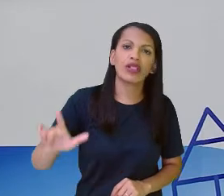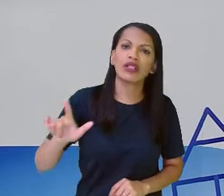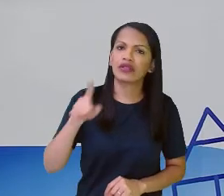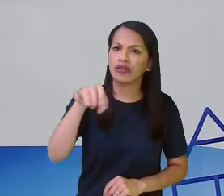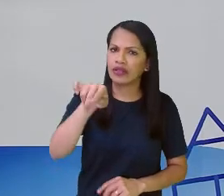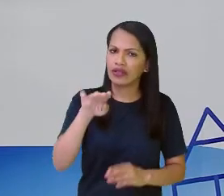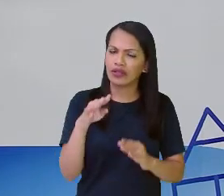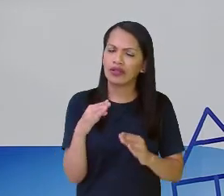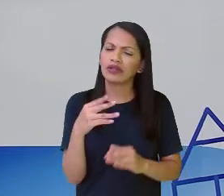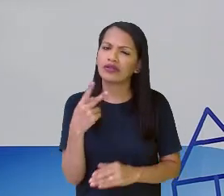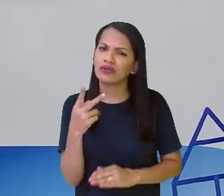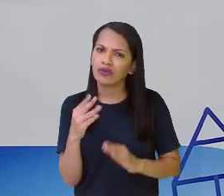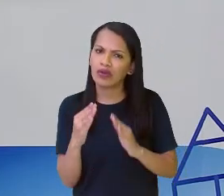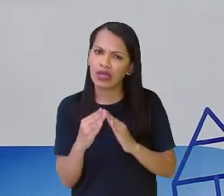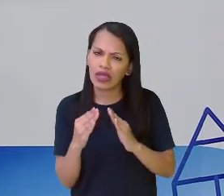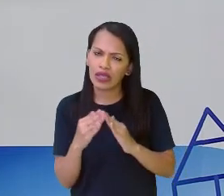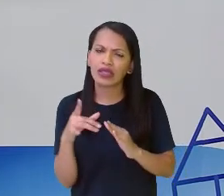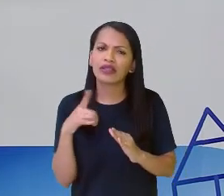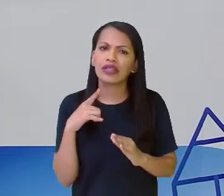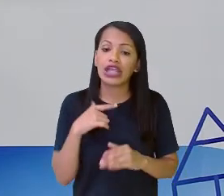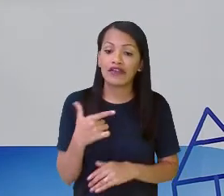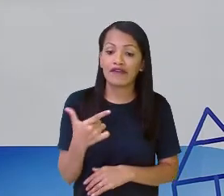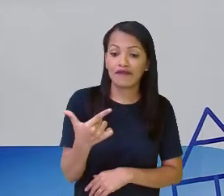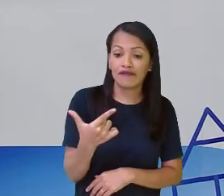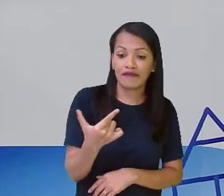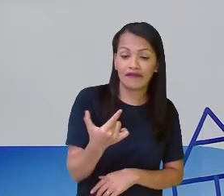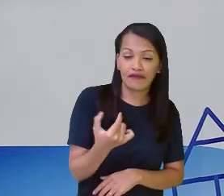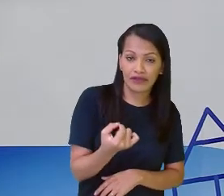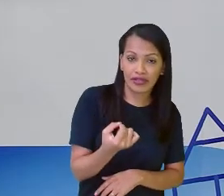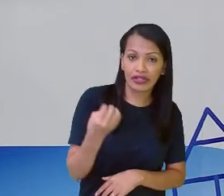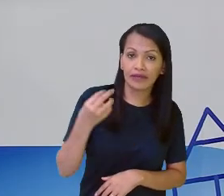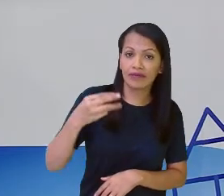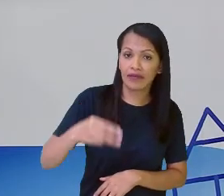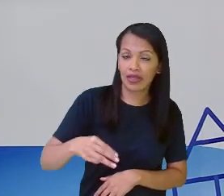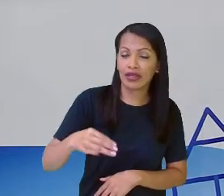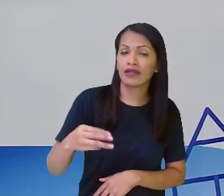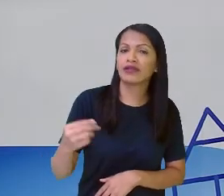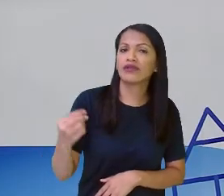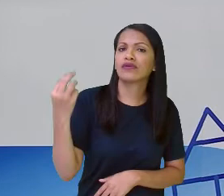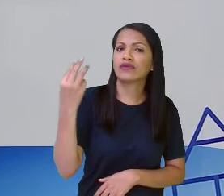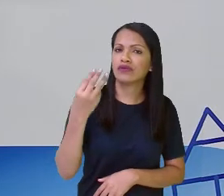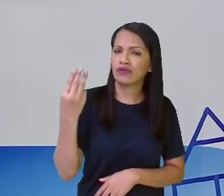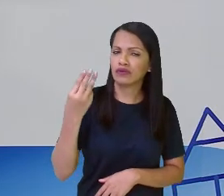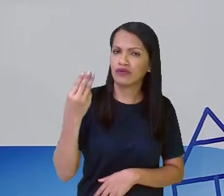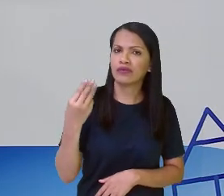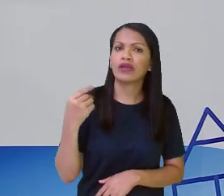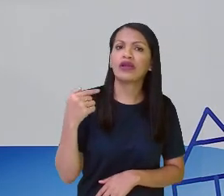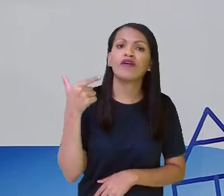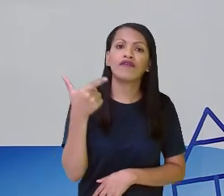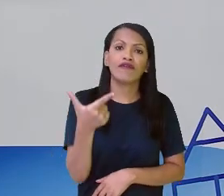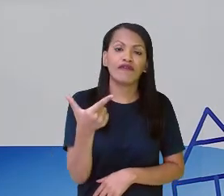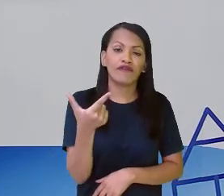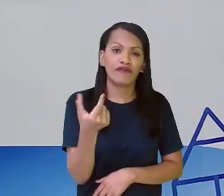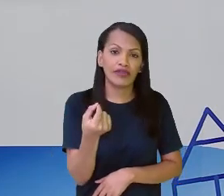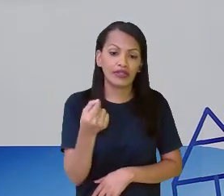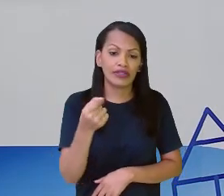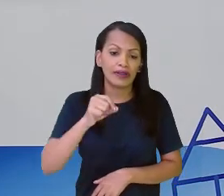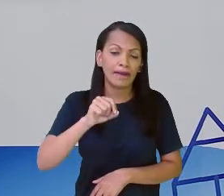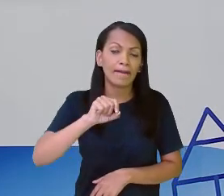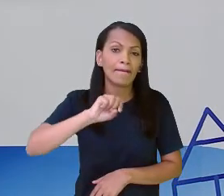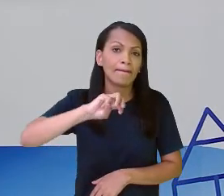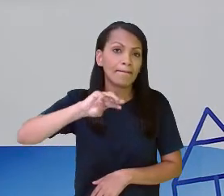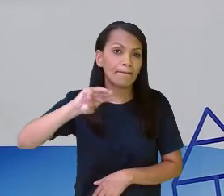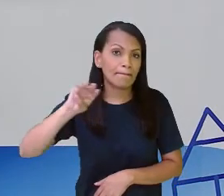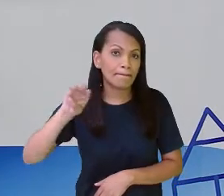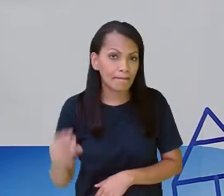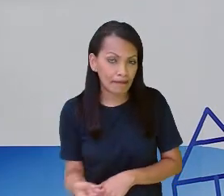de 20 metros cúbicos, na sua casa foi consumido 20.000 litros de